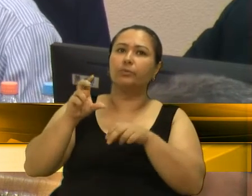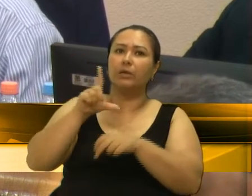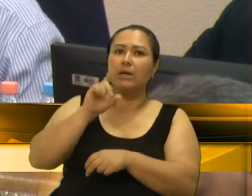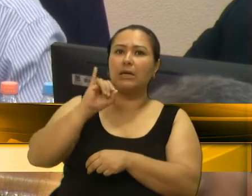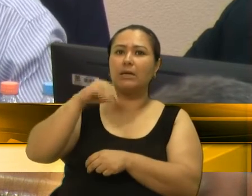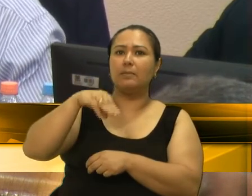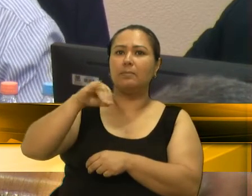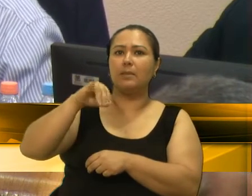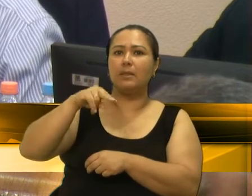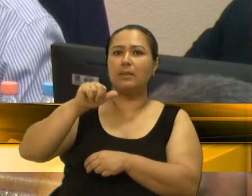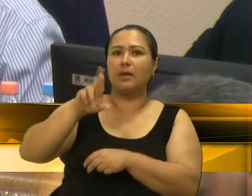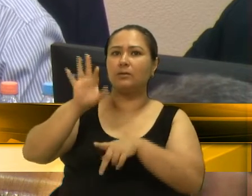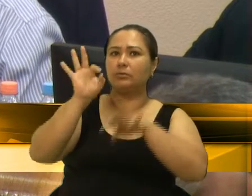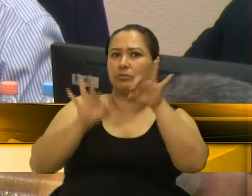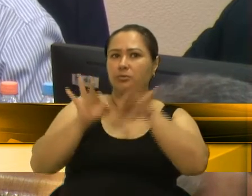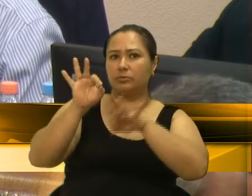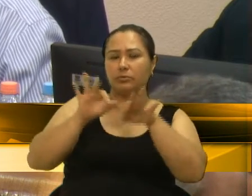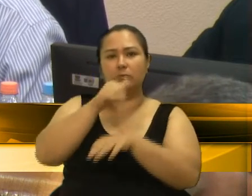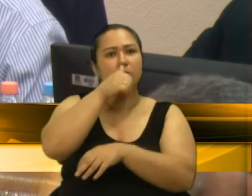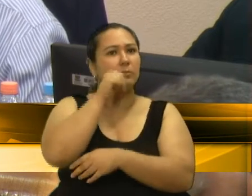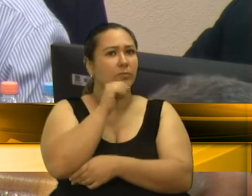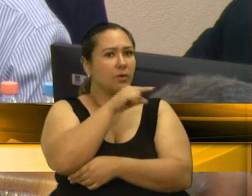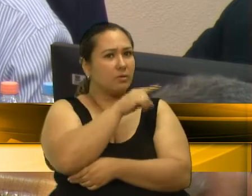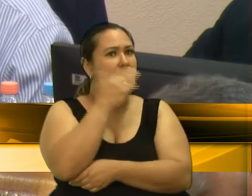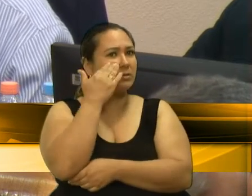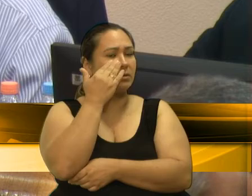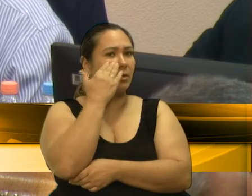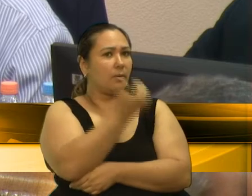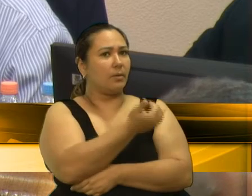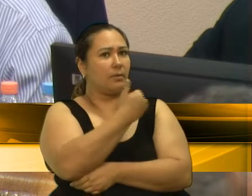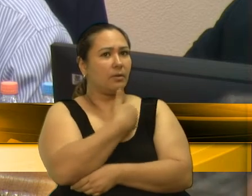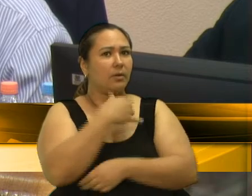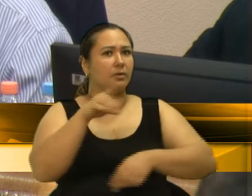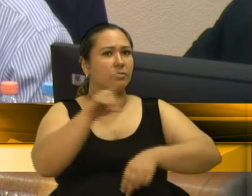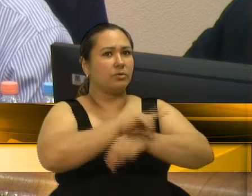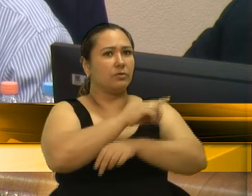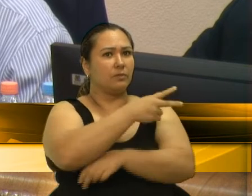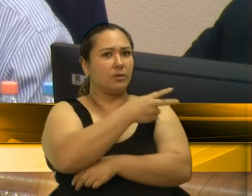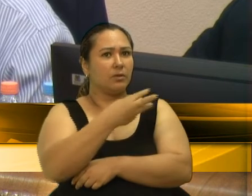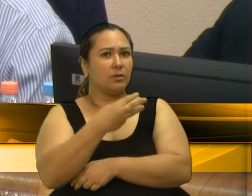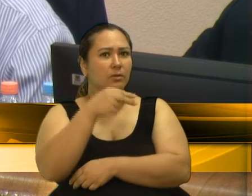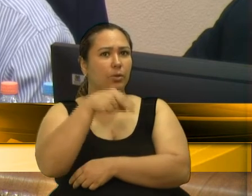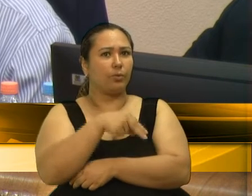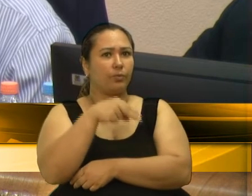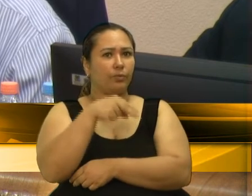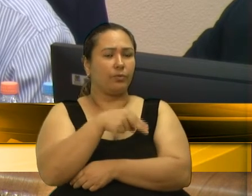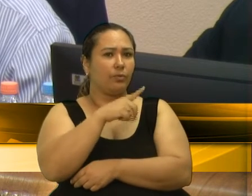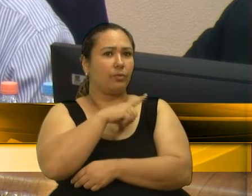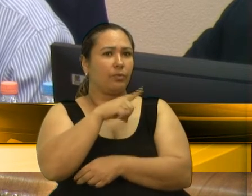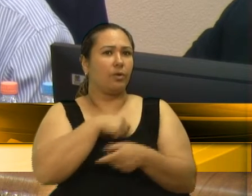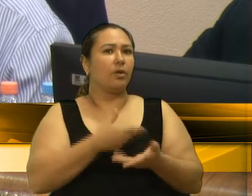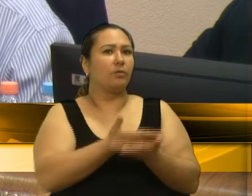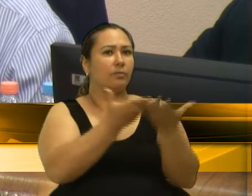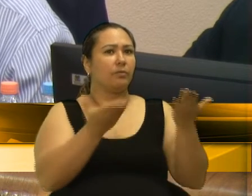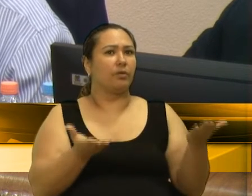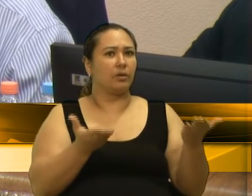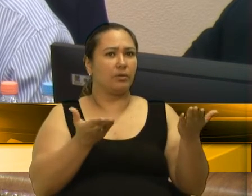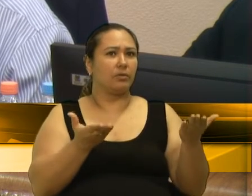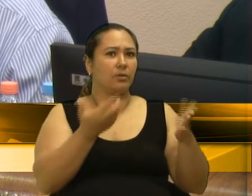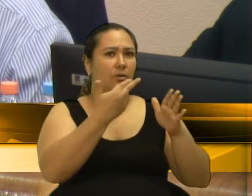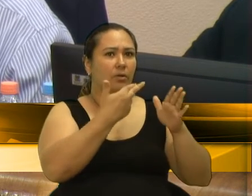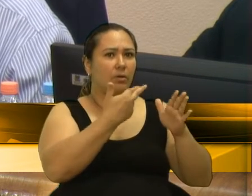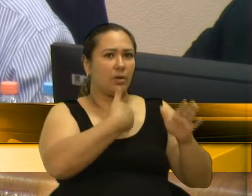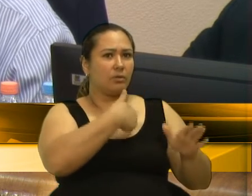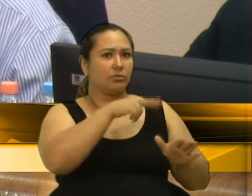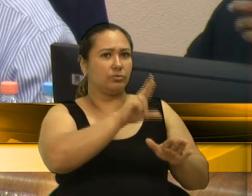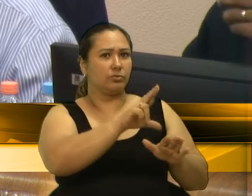é? Vereadora Paula, Vossa Senhoria sabe informar se na data do dia 23 de novembro houve um evento religioso com saída marcada da